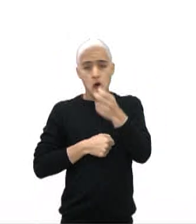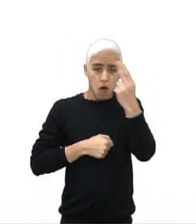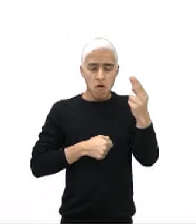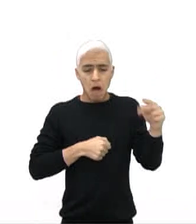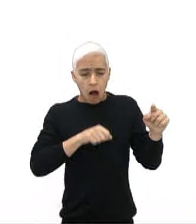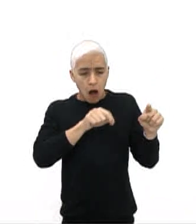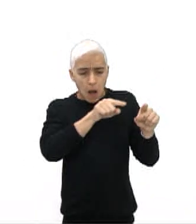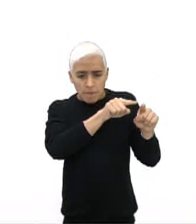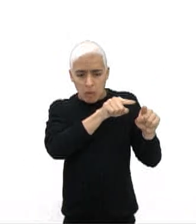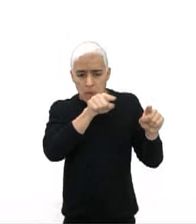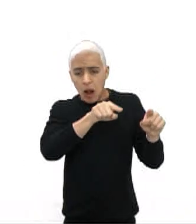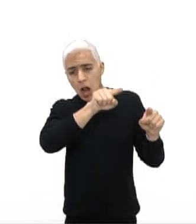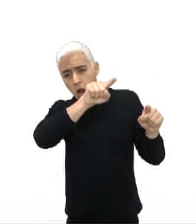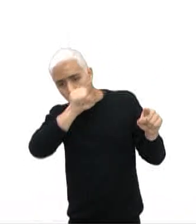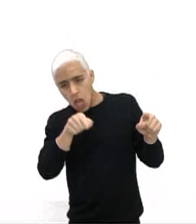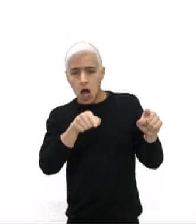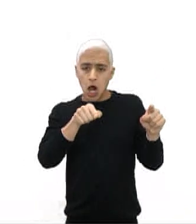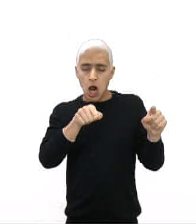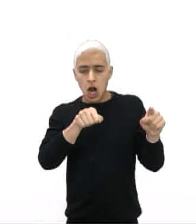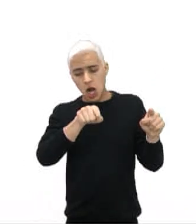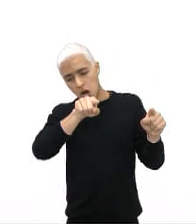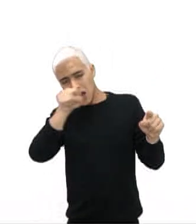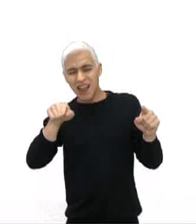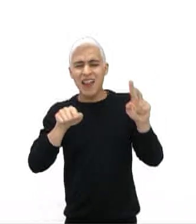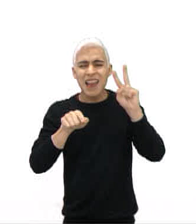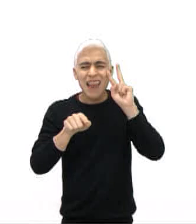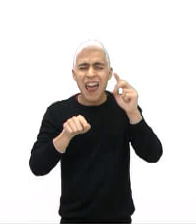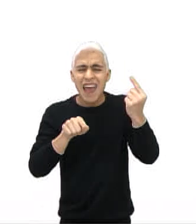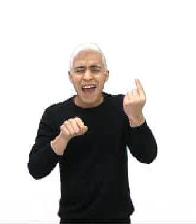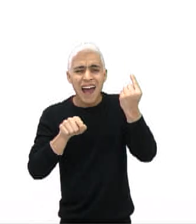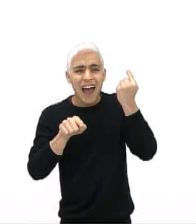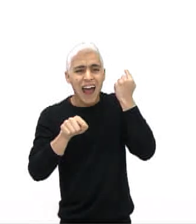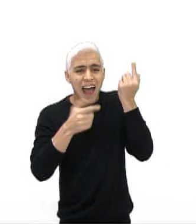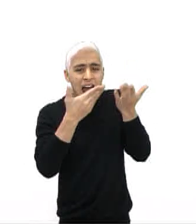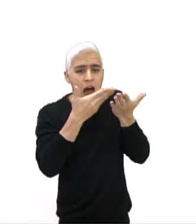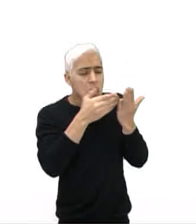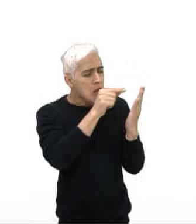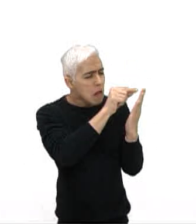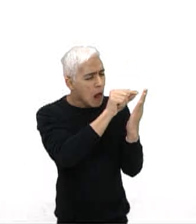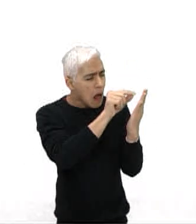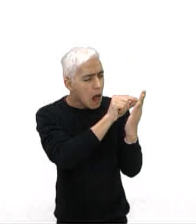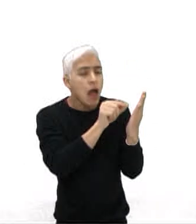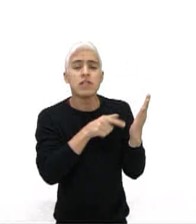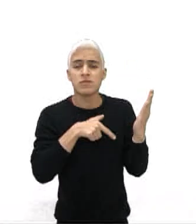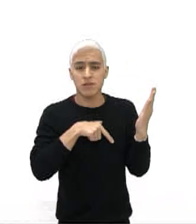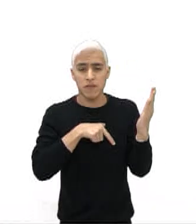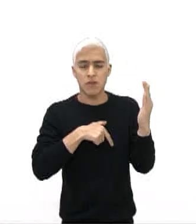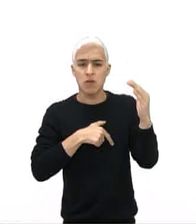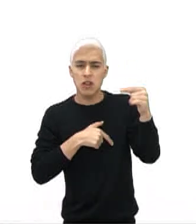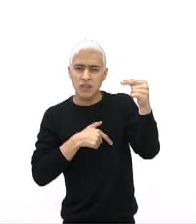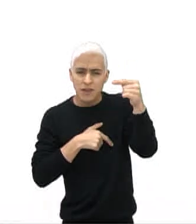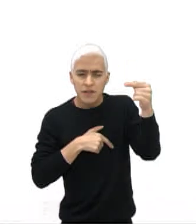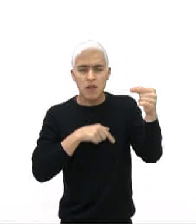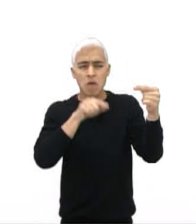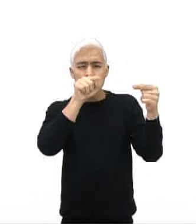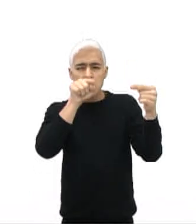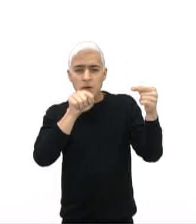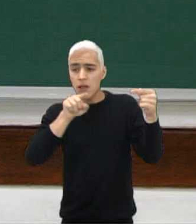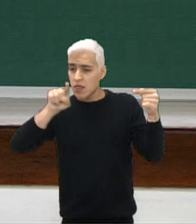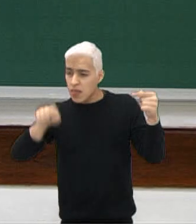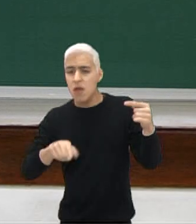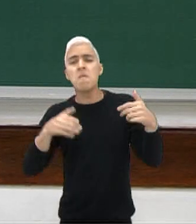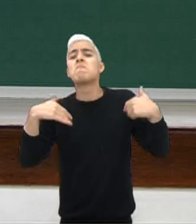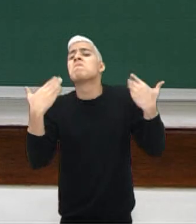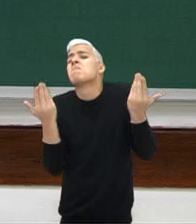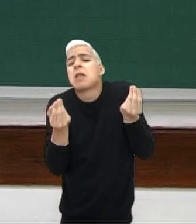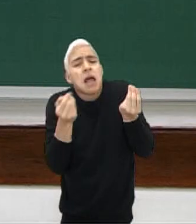Lembra quando nós falamos lá nos sinais de pontuação, nós falamos sobre os 2 pontos, o travessão e a vírgula e as